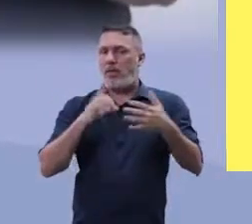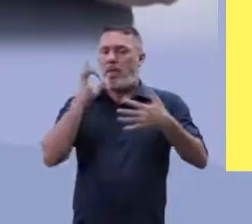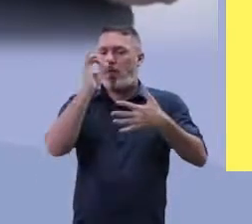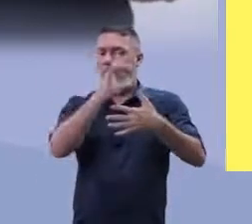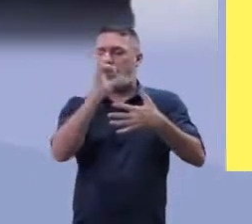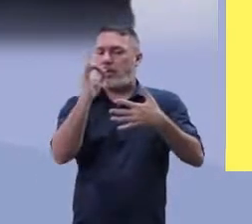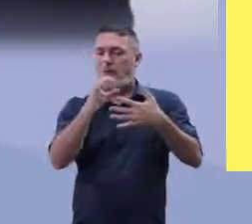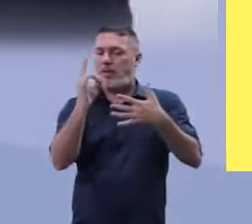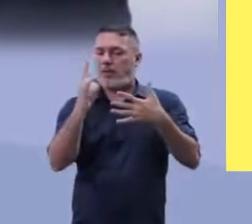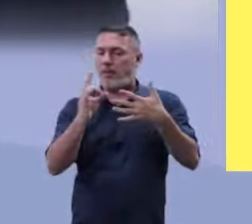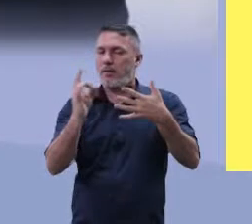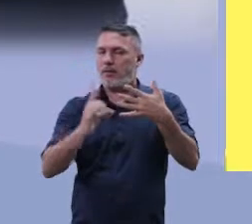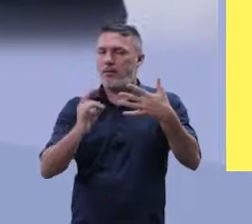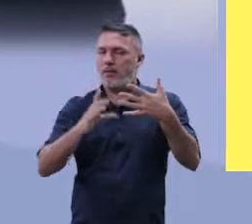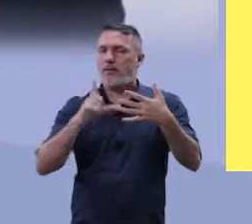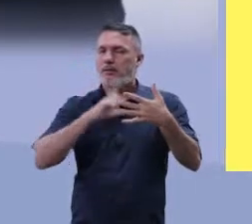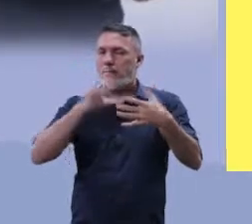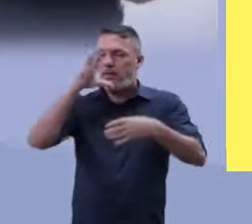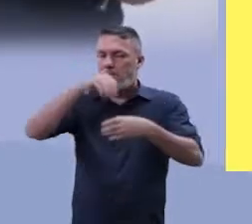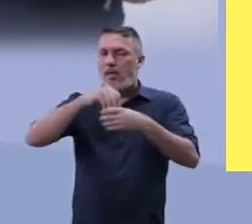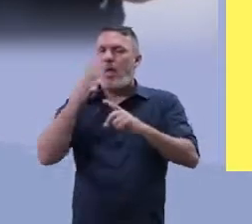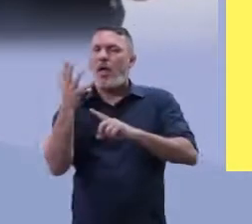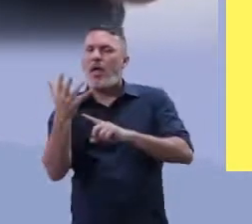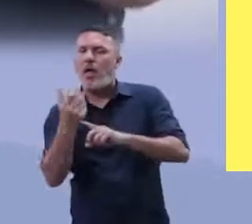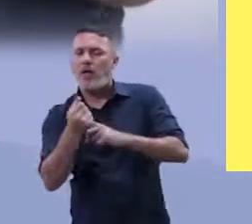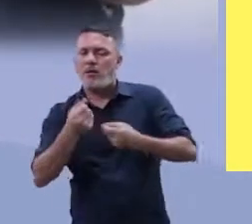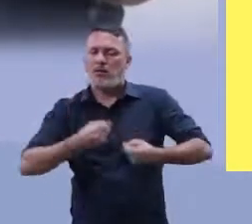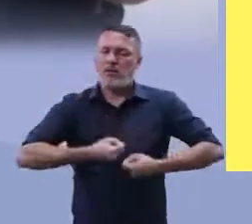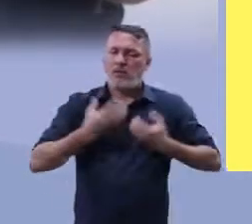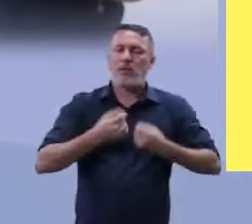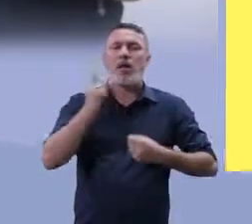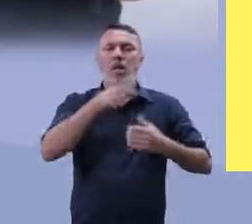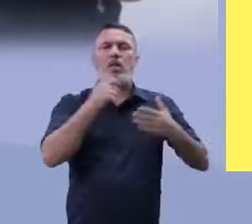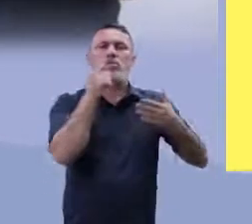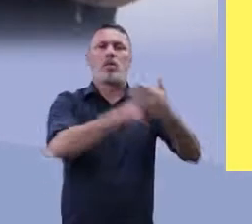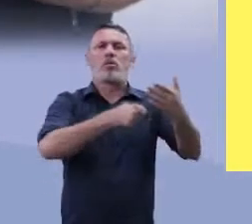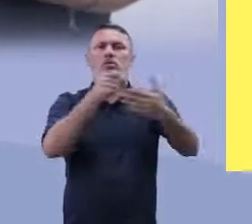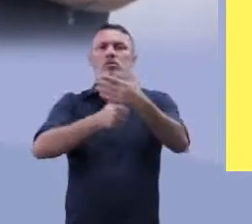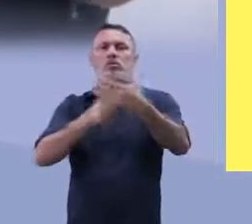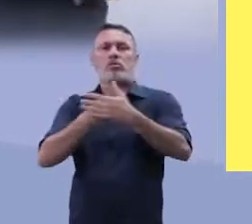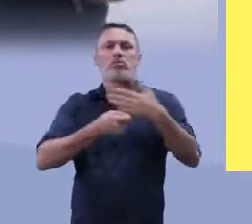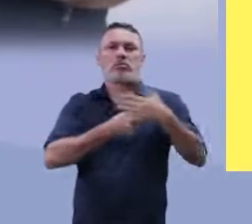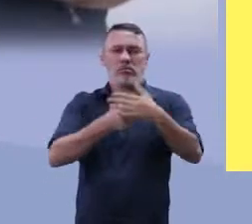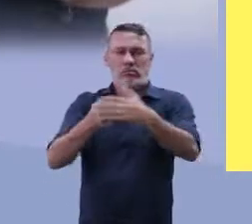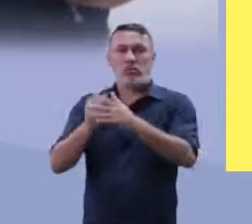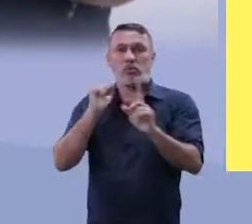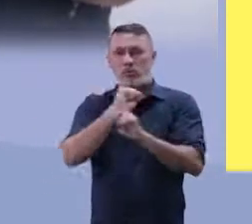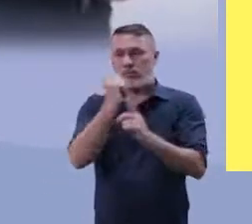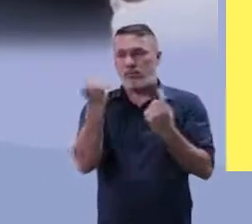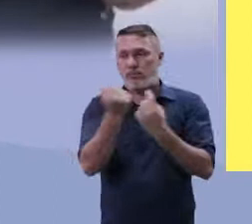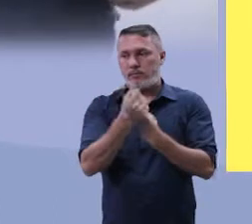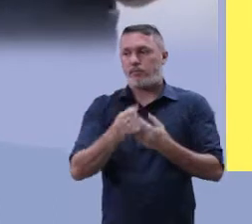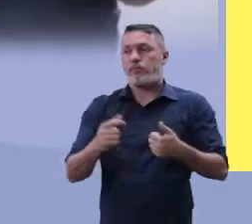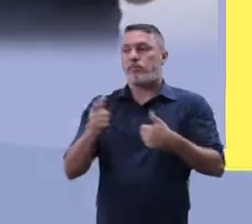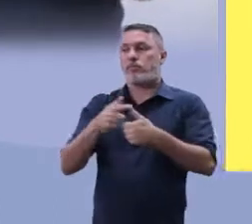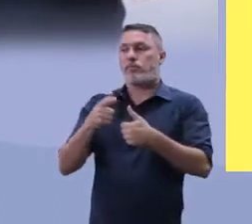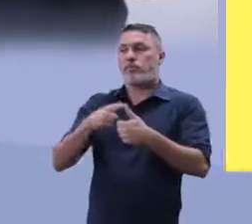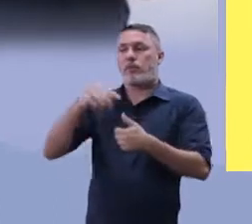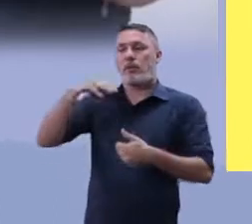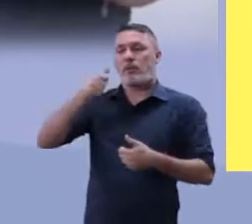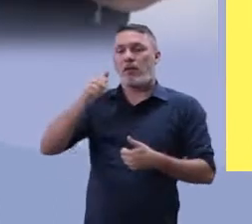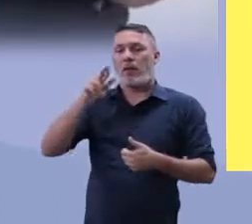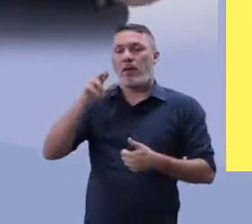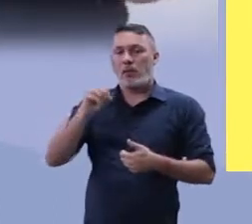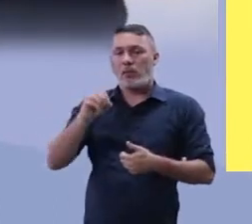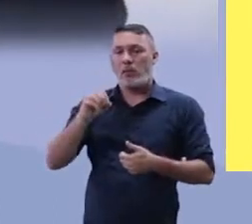cada um em seu elemento, em seu veículo artístico, fazer a denúncia social. Mário de Andrade faz a denúncia